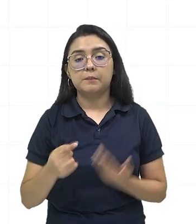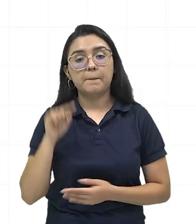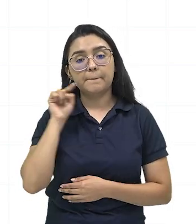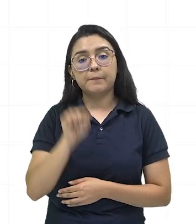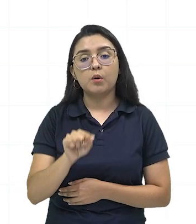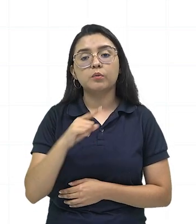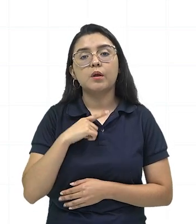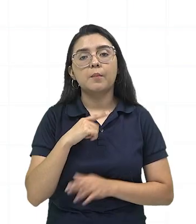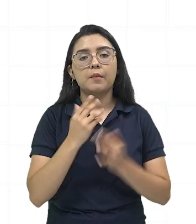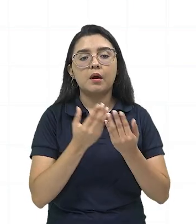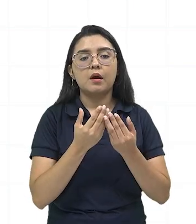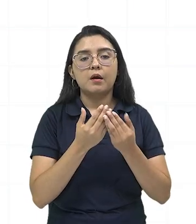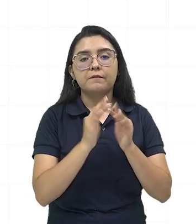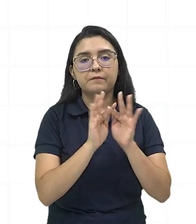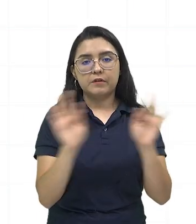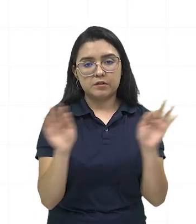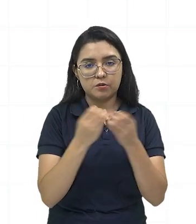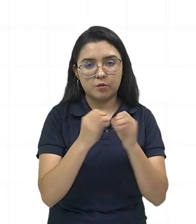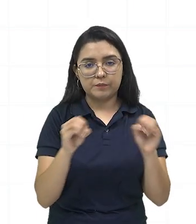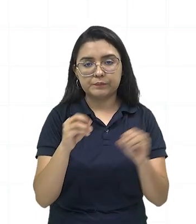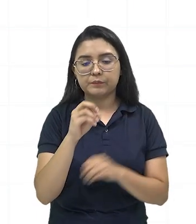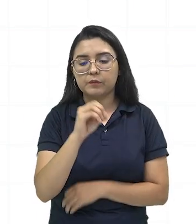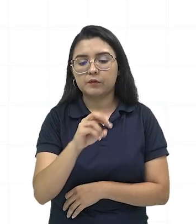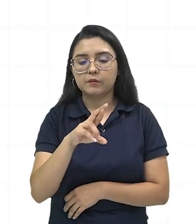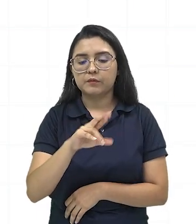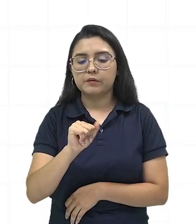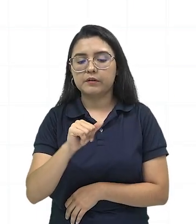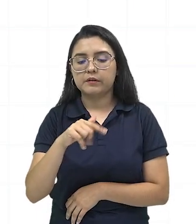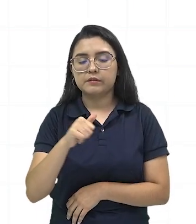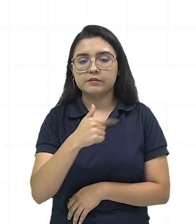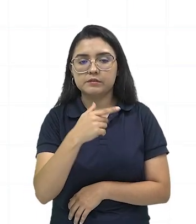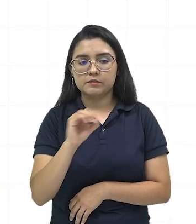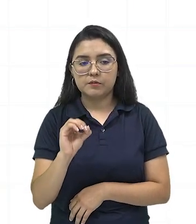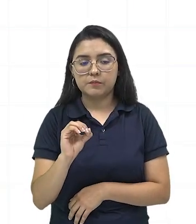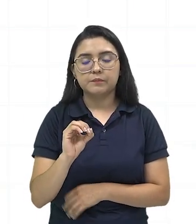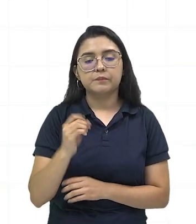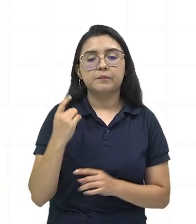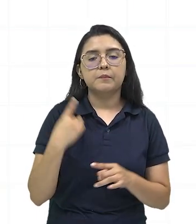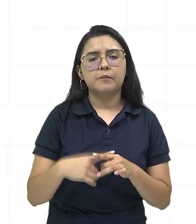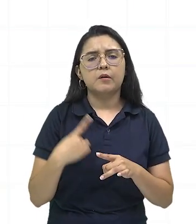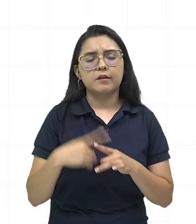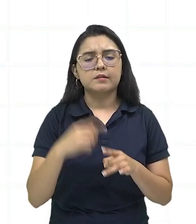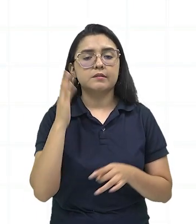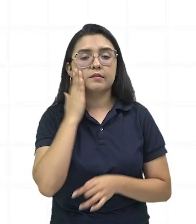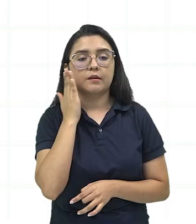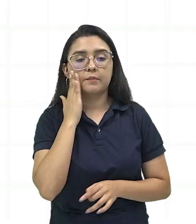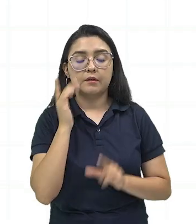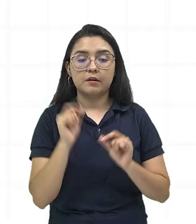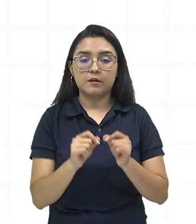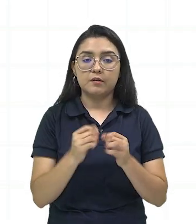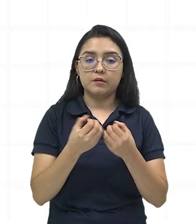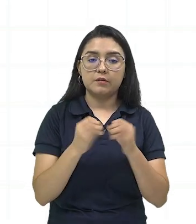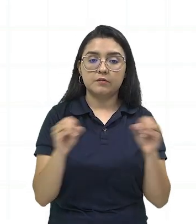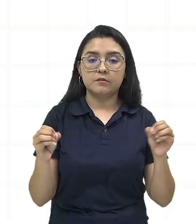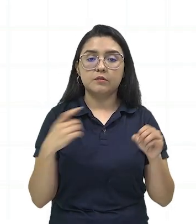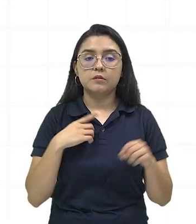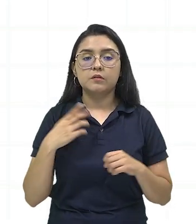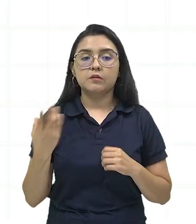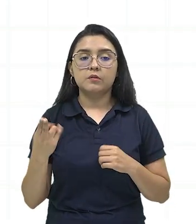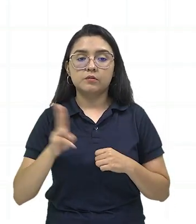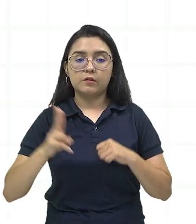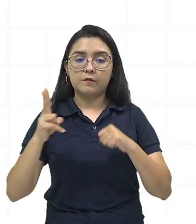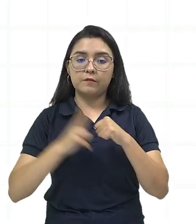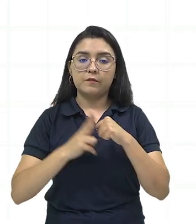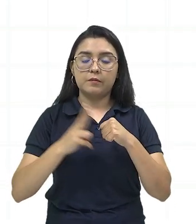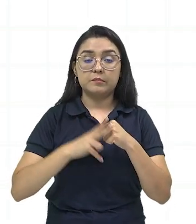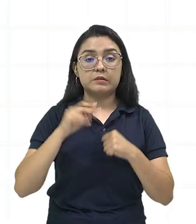uma oração. Como eu sei que nós temos uma oração? Porque a gente sabe que a oração, ela é feita por um verbo, né?